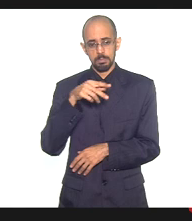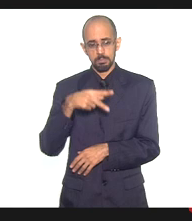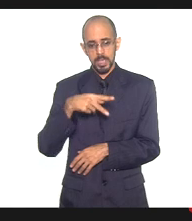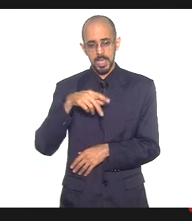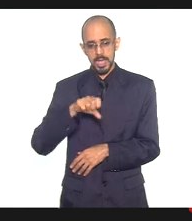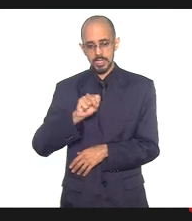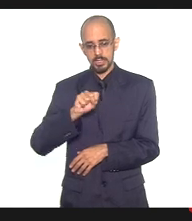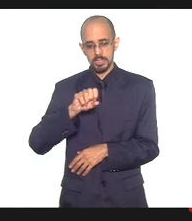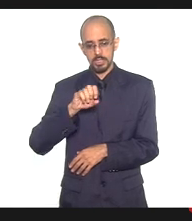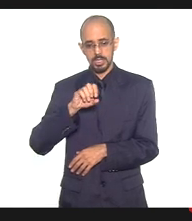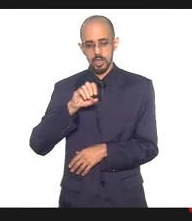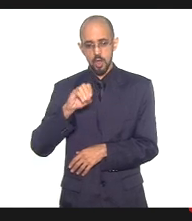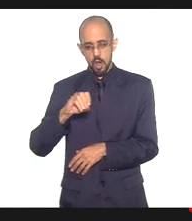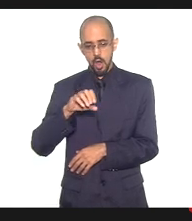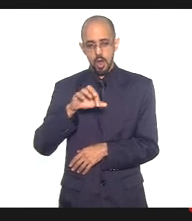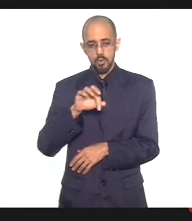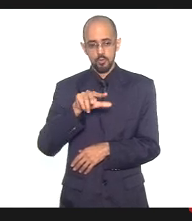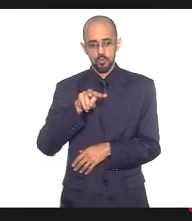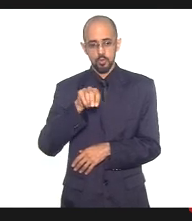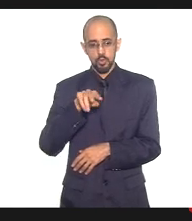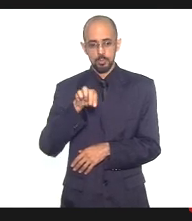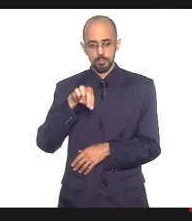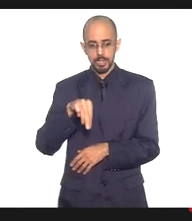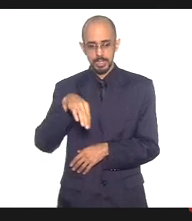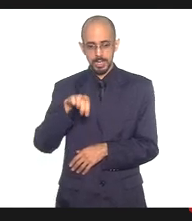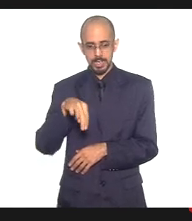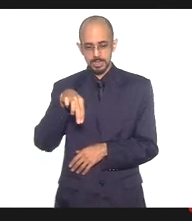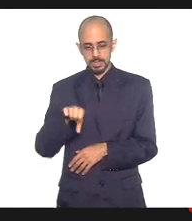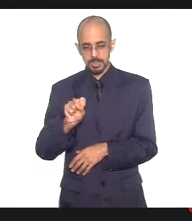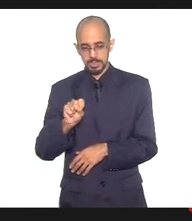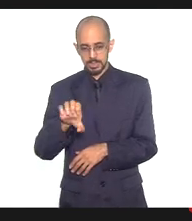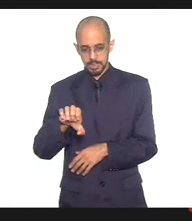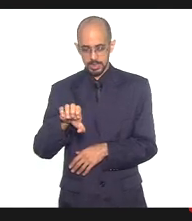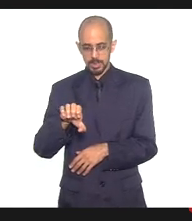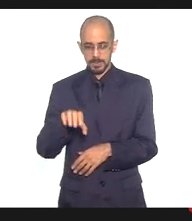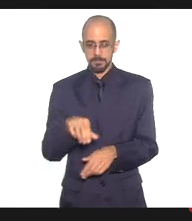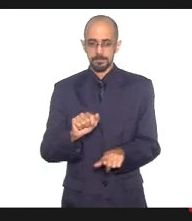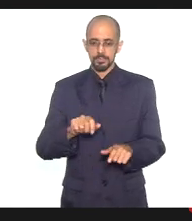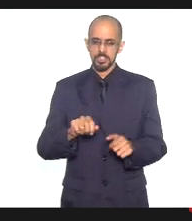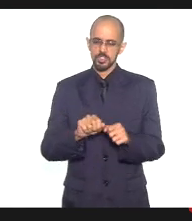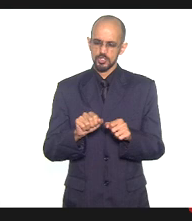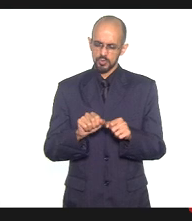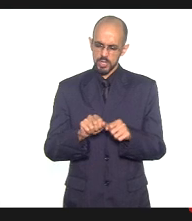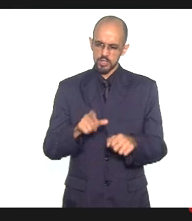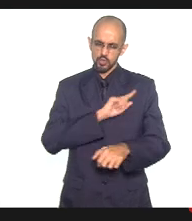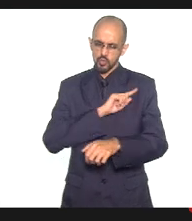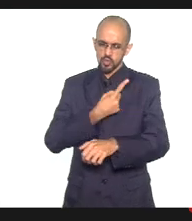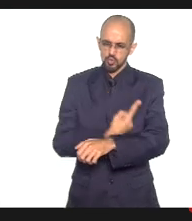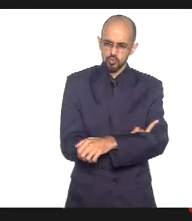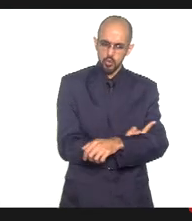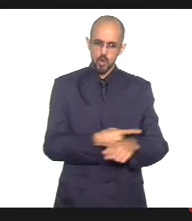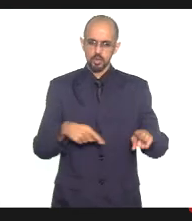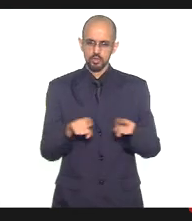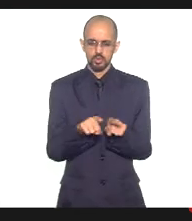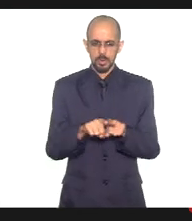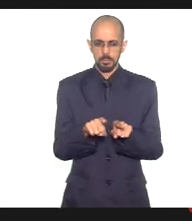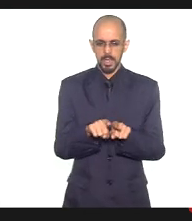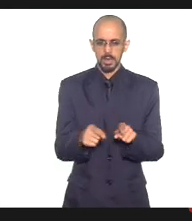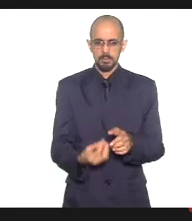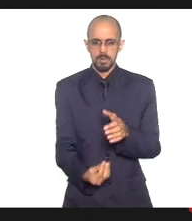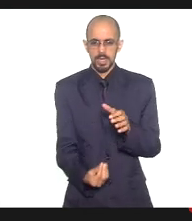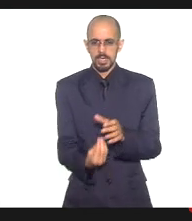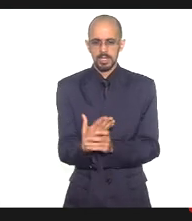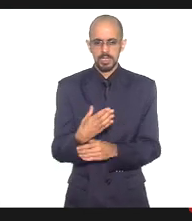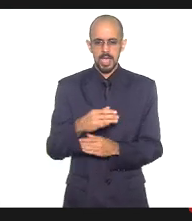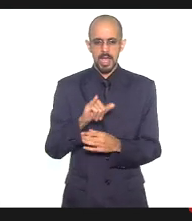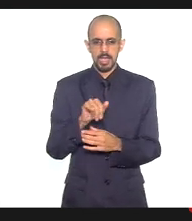2011, fizemos um movimento muito importante também, que foi juntar esforços com um grupo brasileiro, que é a COSAN, para para criar a Raizen,